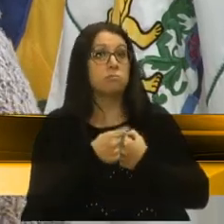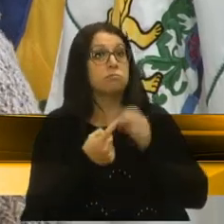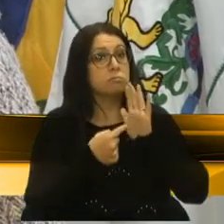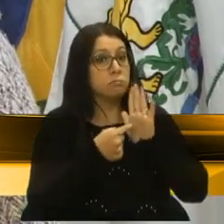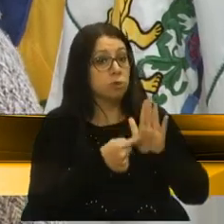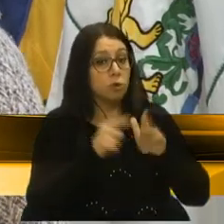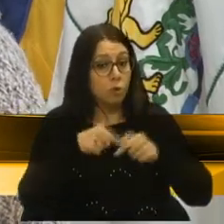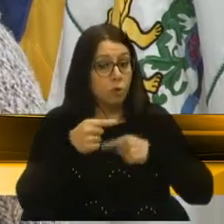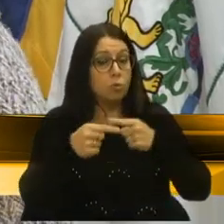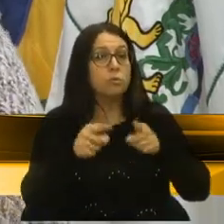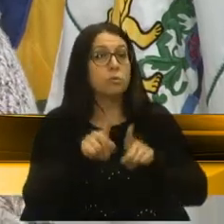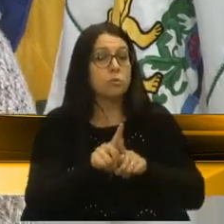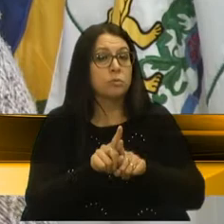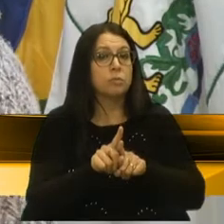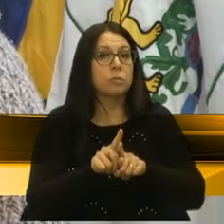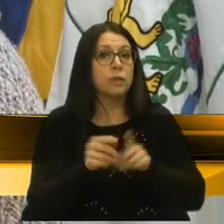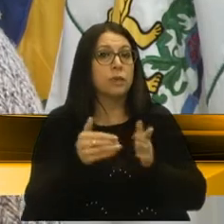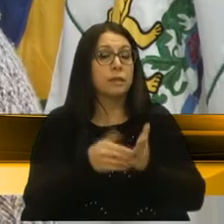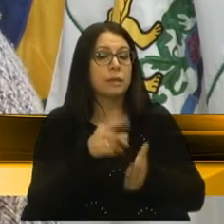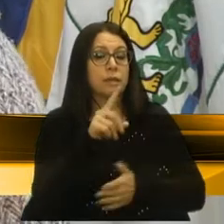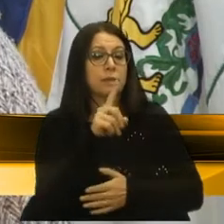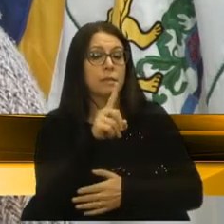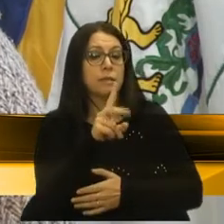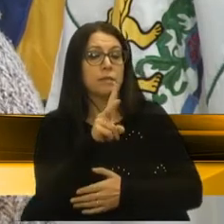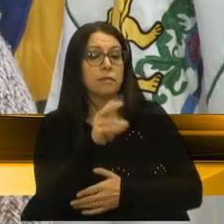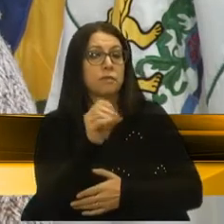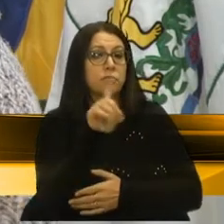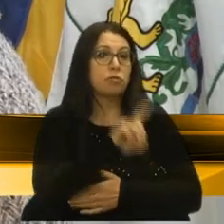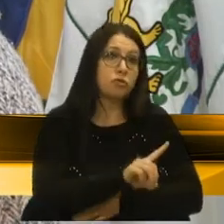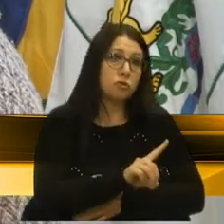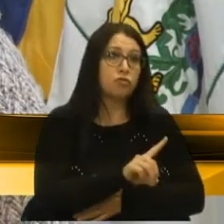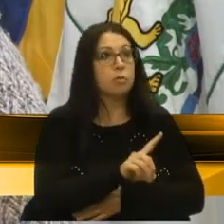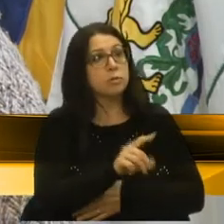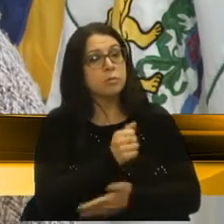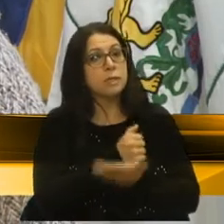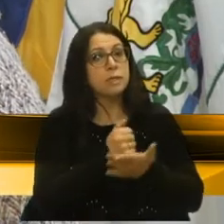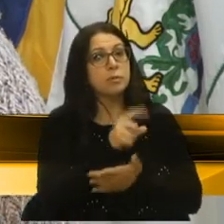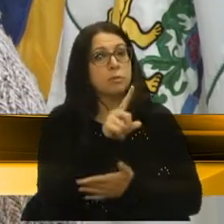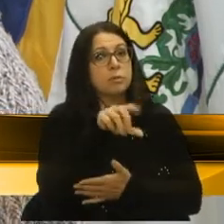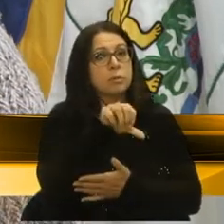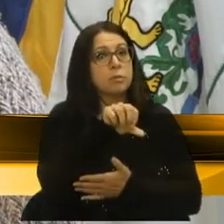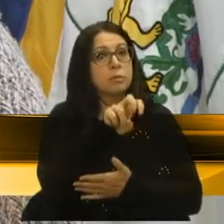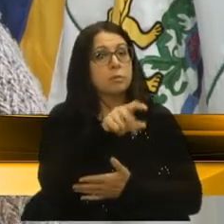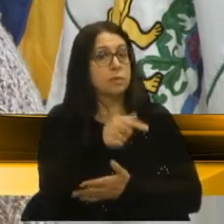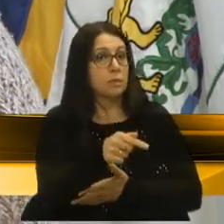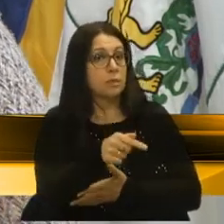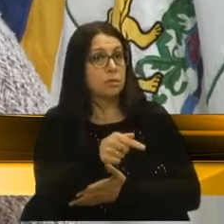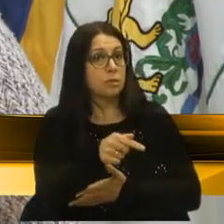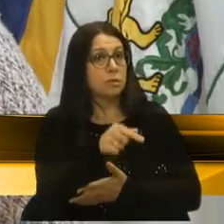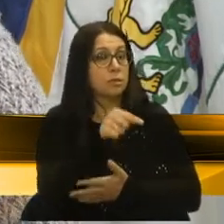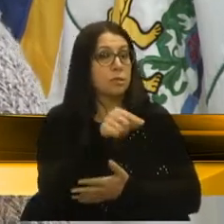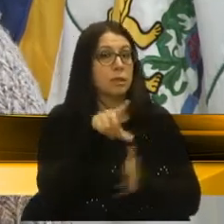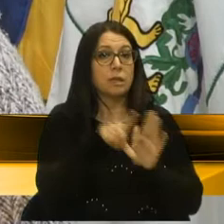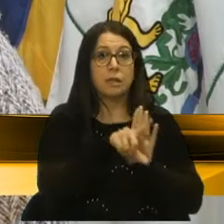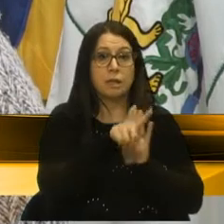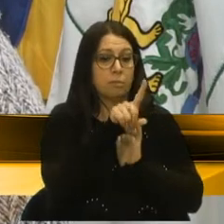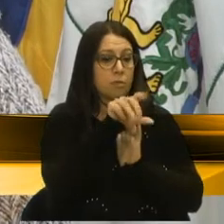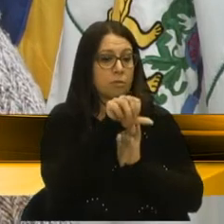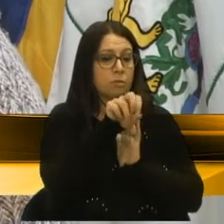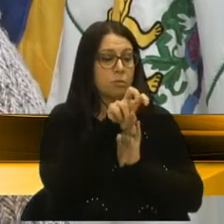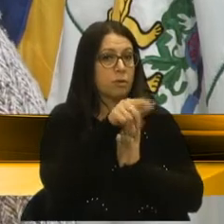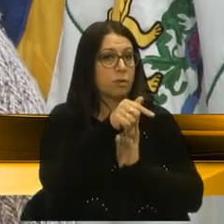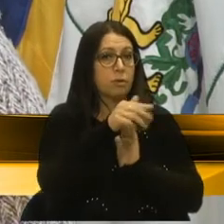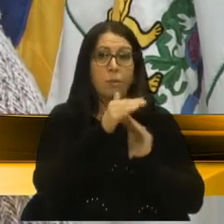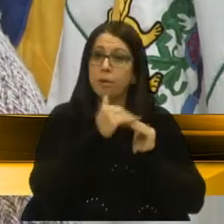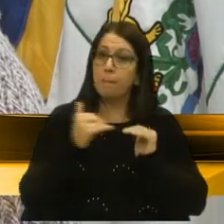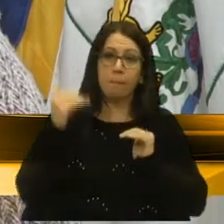prorrogação até 120 dias, baseado numa lei de 57. Como eu disse, a lei de 57 não pode ser maior do que uma lei